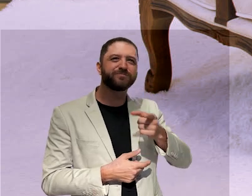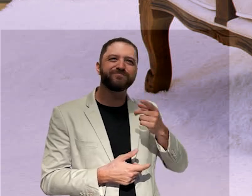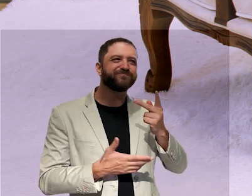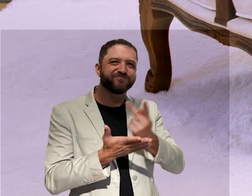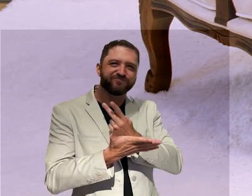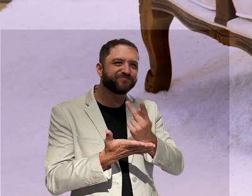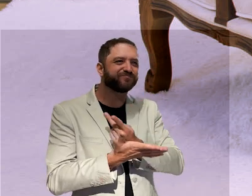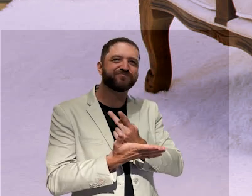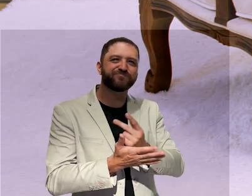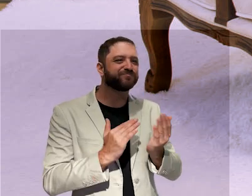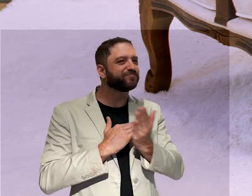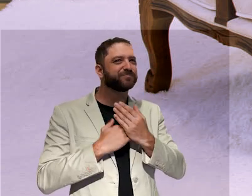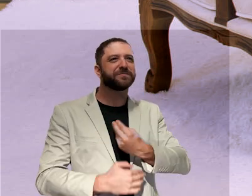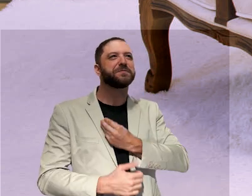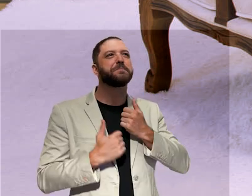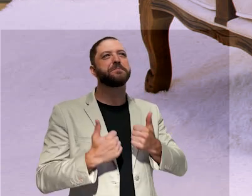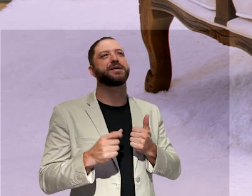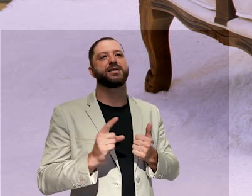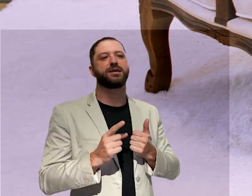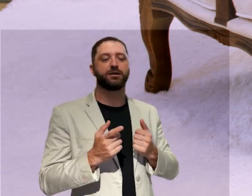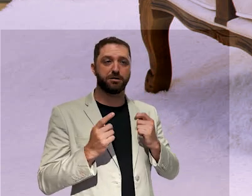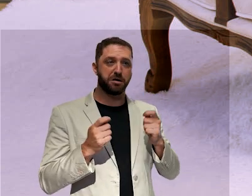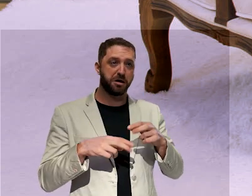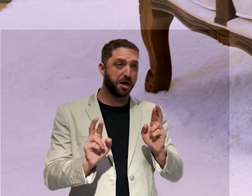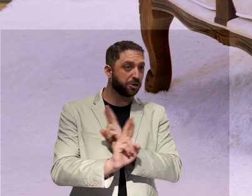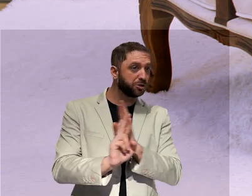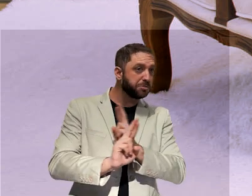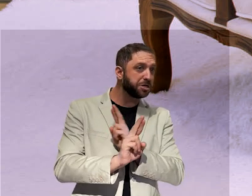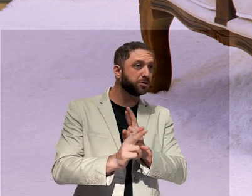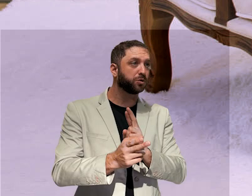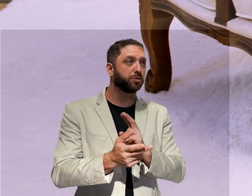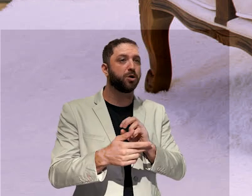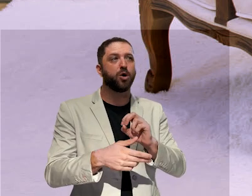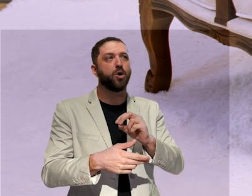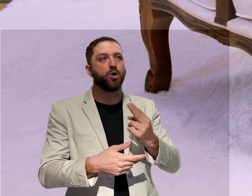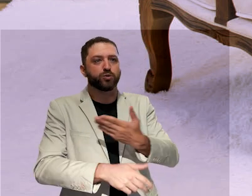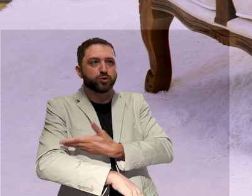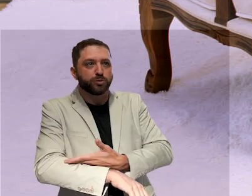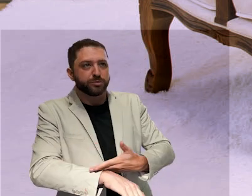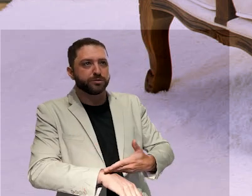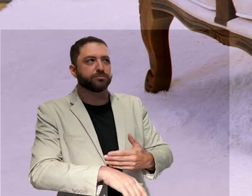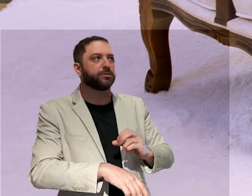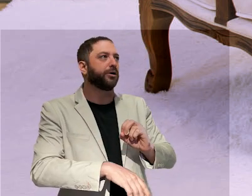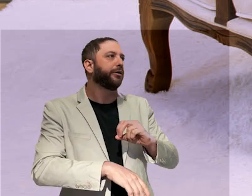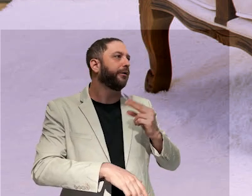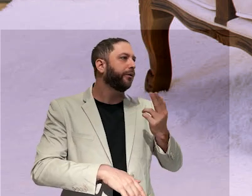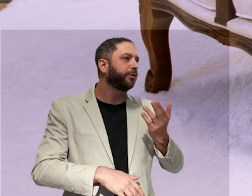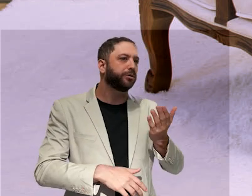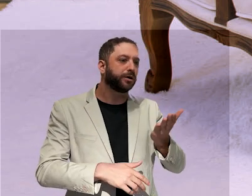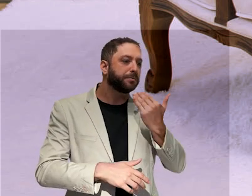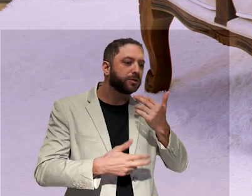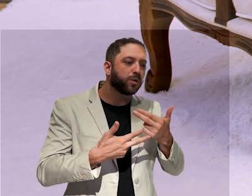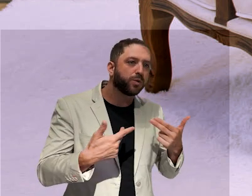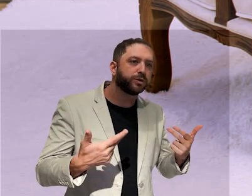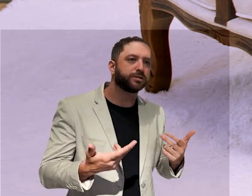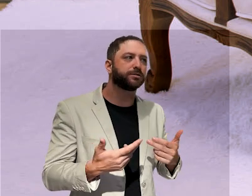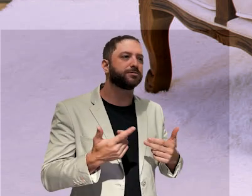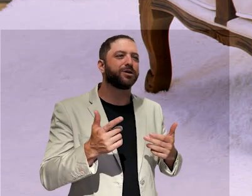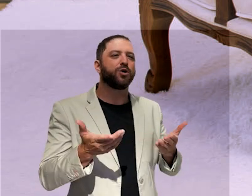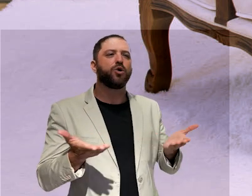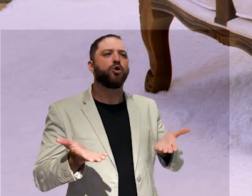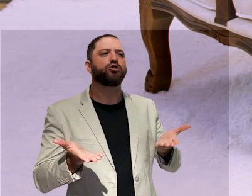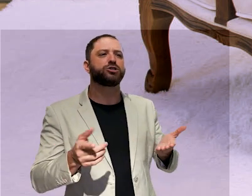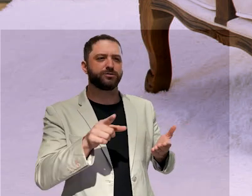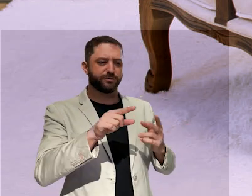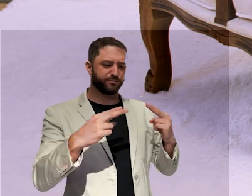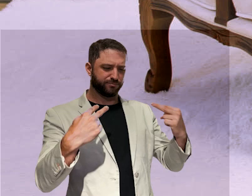você sabe que aquilo já não faz mais parte da sua vida. É um relacionamento? É um hábito? É escolhas